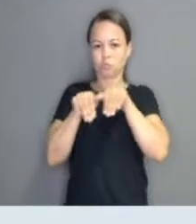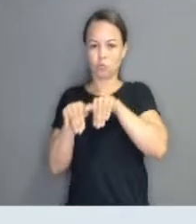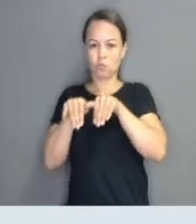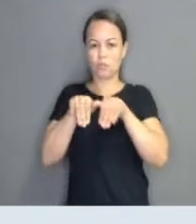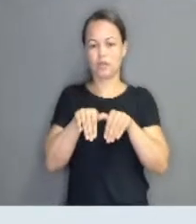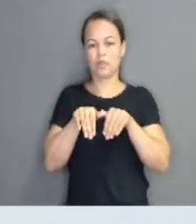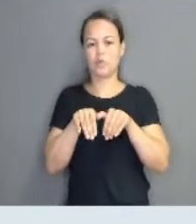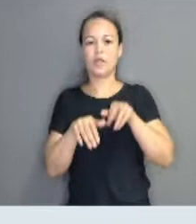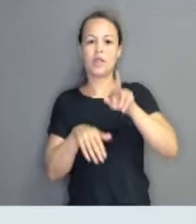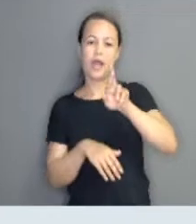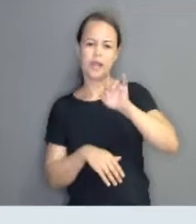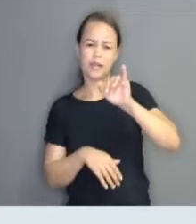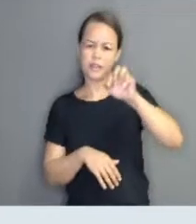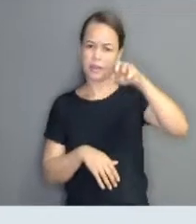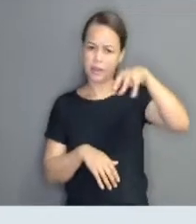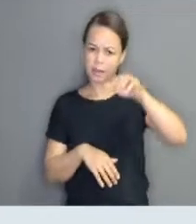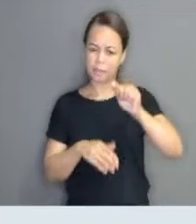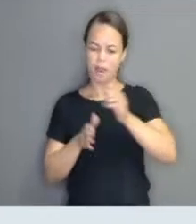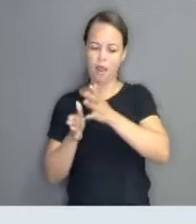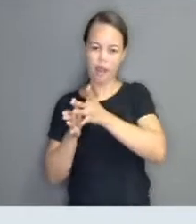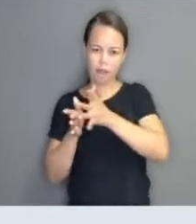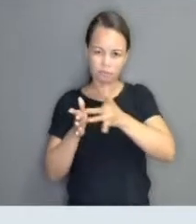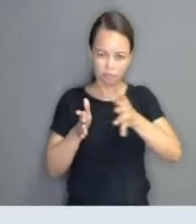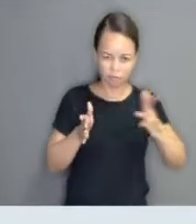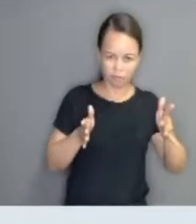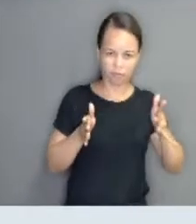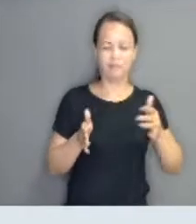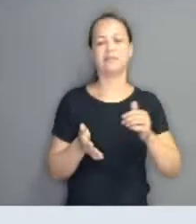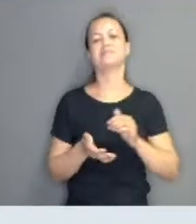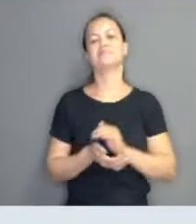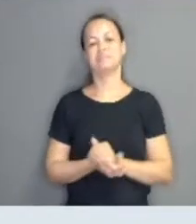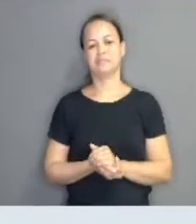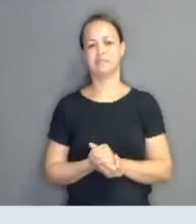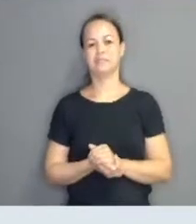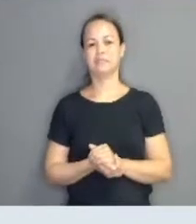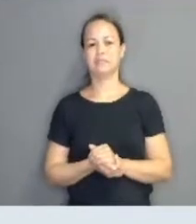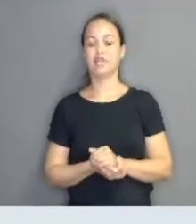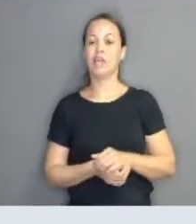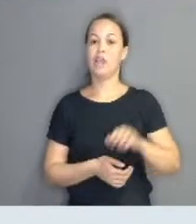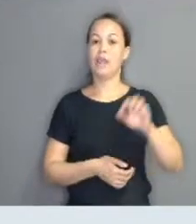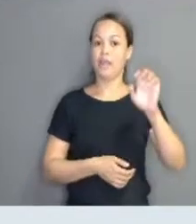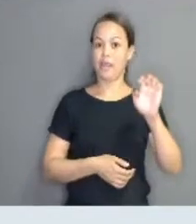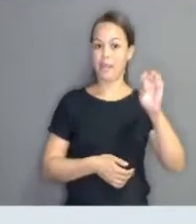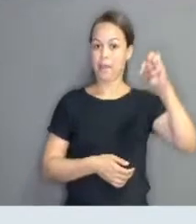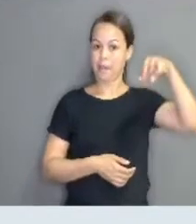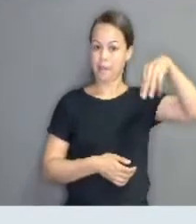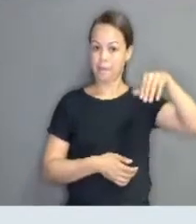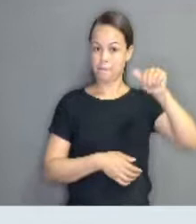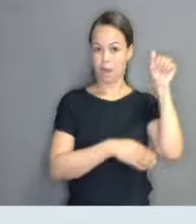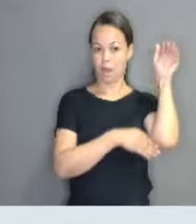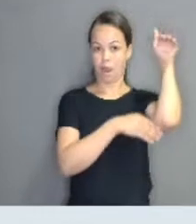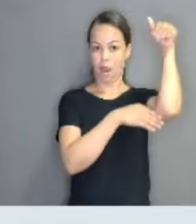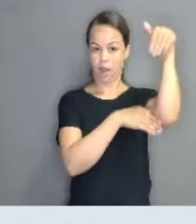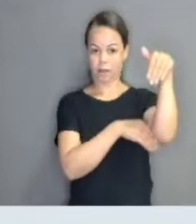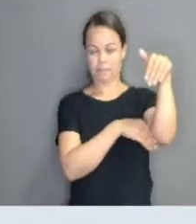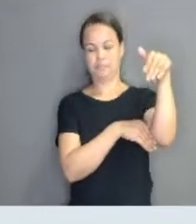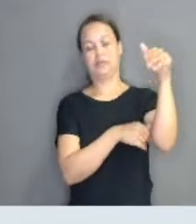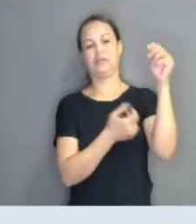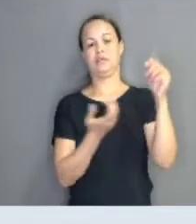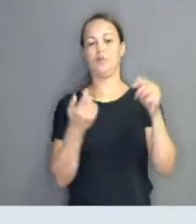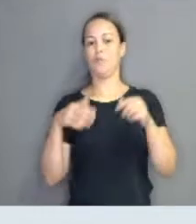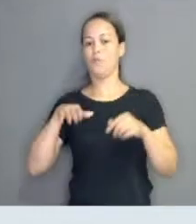EA rima cega diante é Emma que rima com